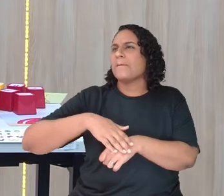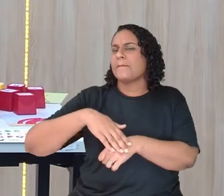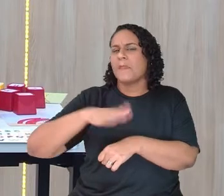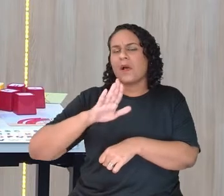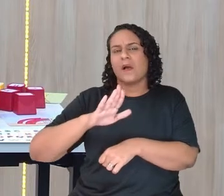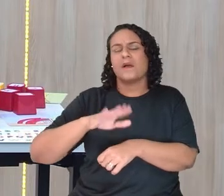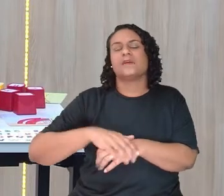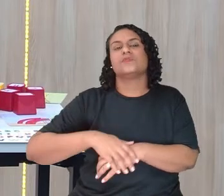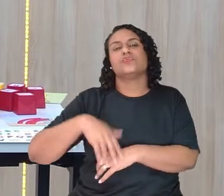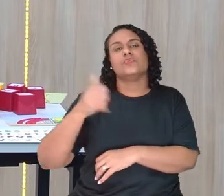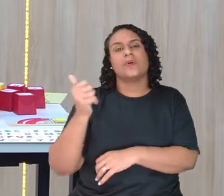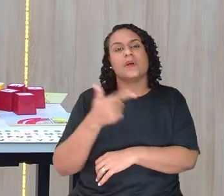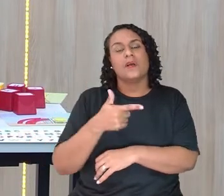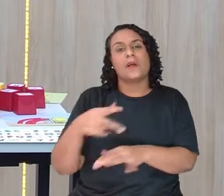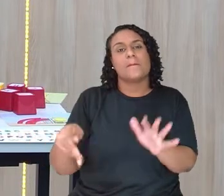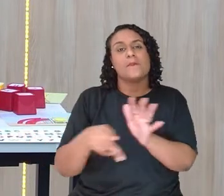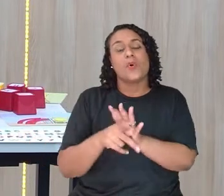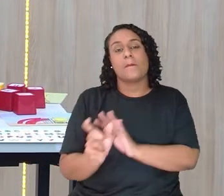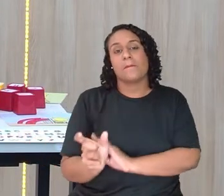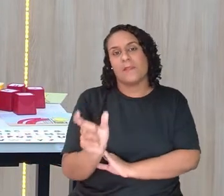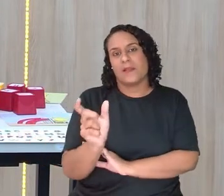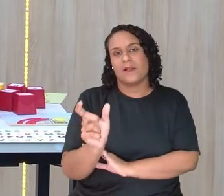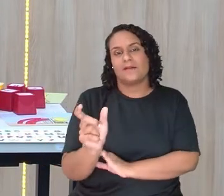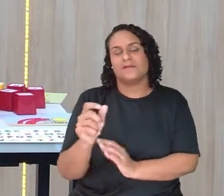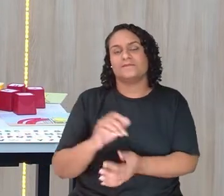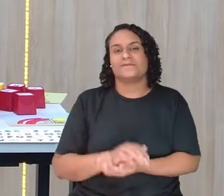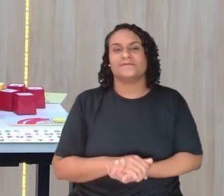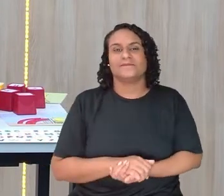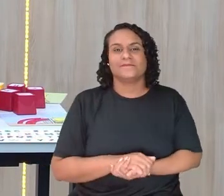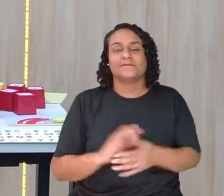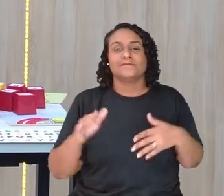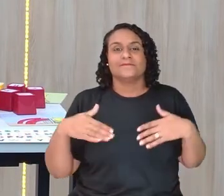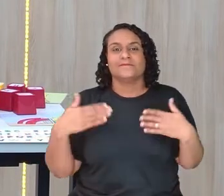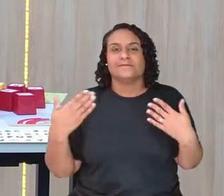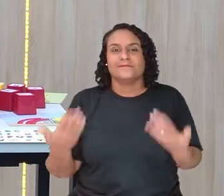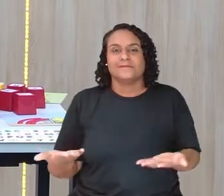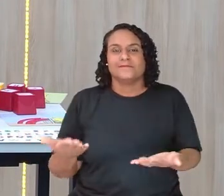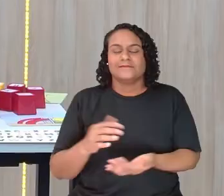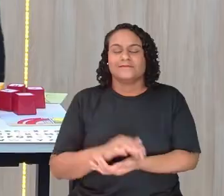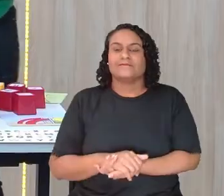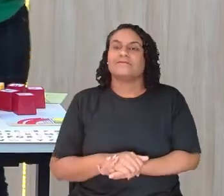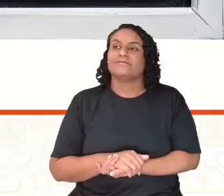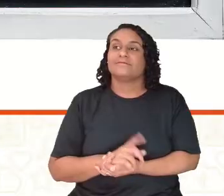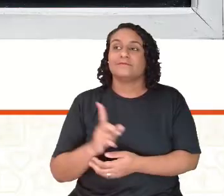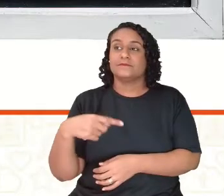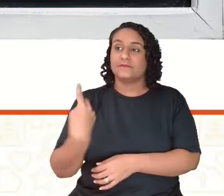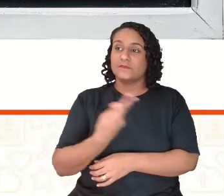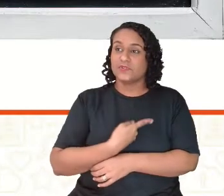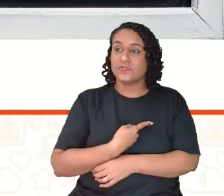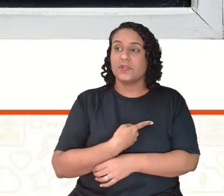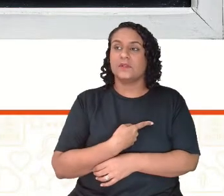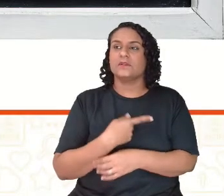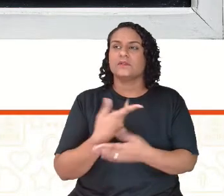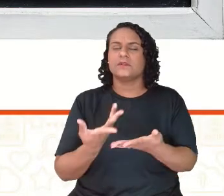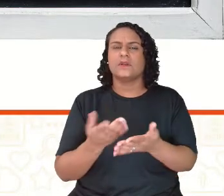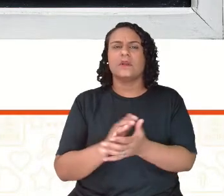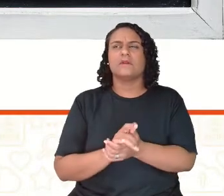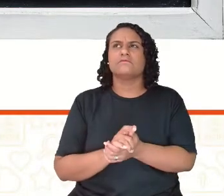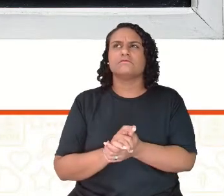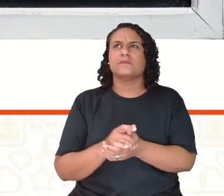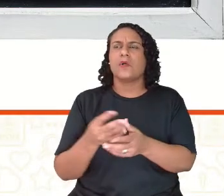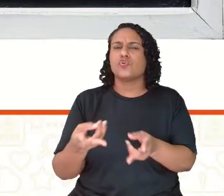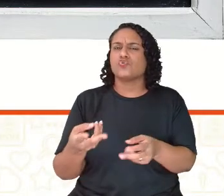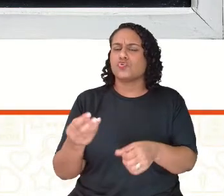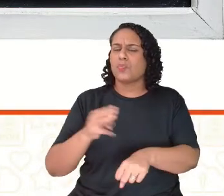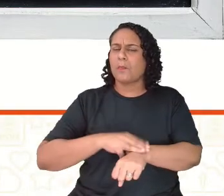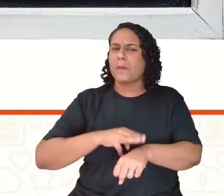a própria palavra. Então, mas aí quando estamos falando de orientação